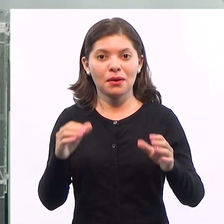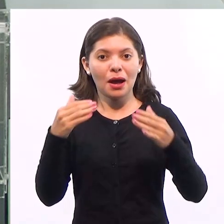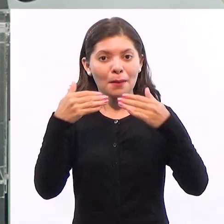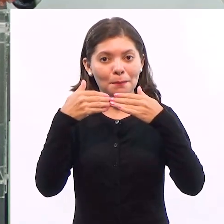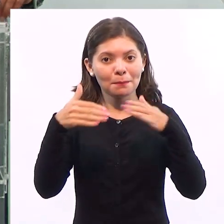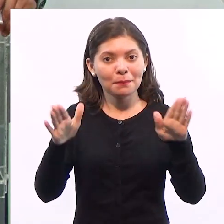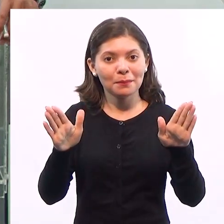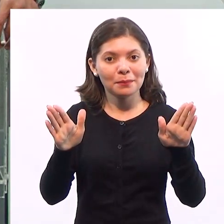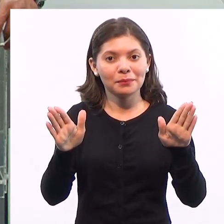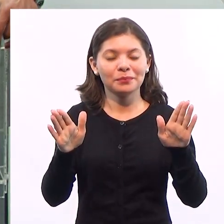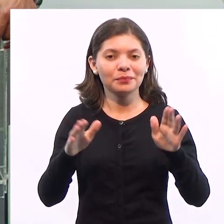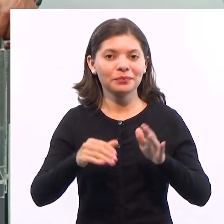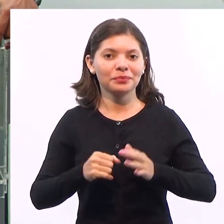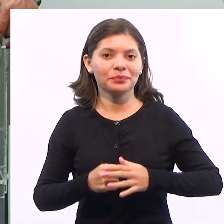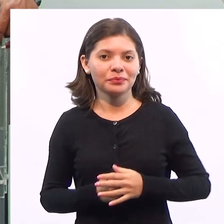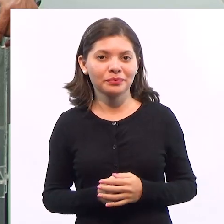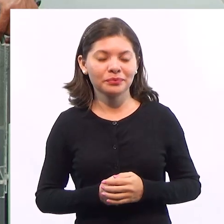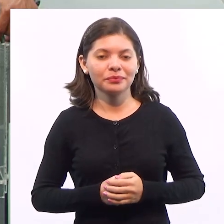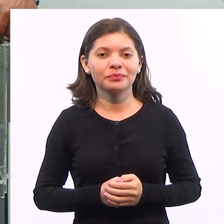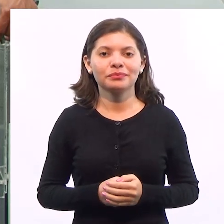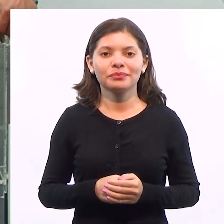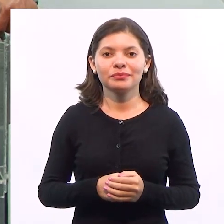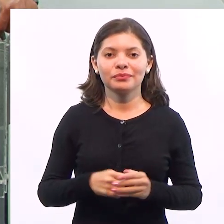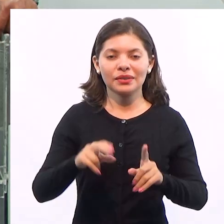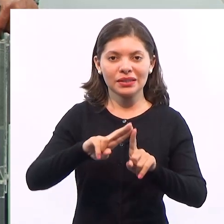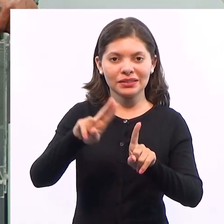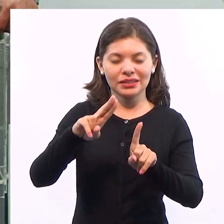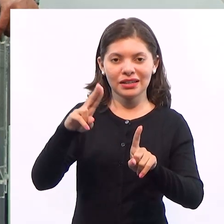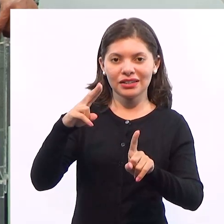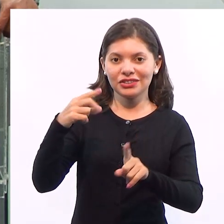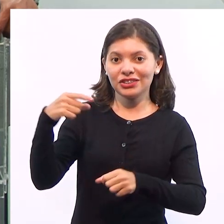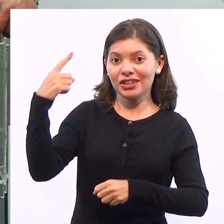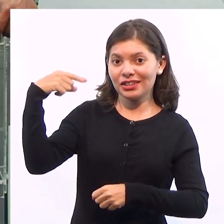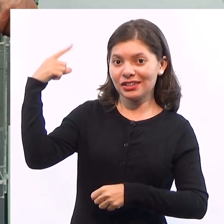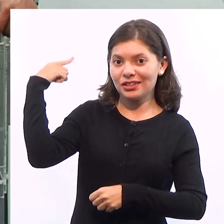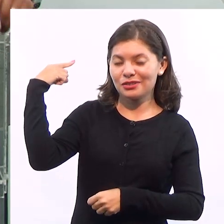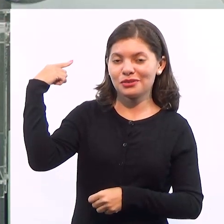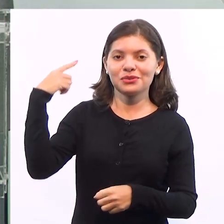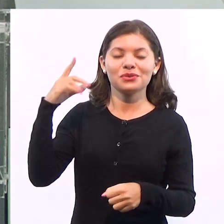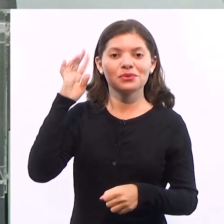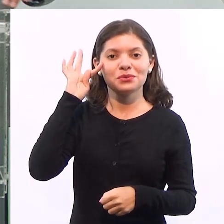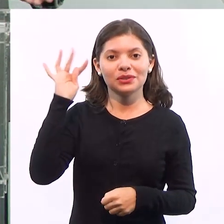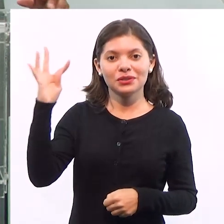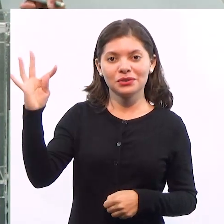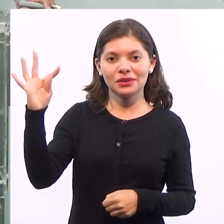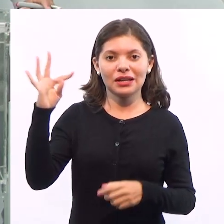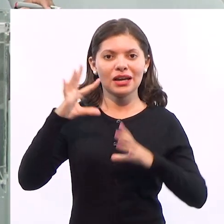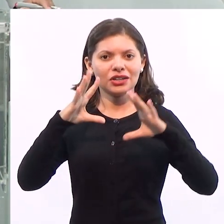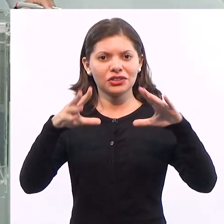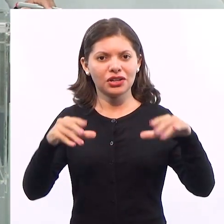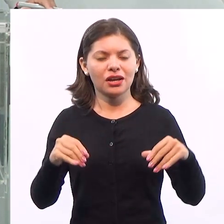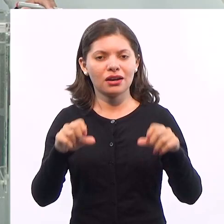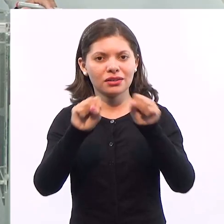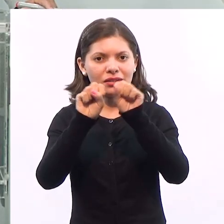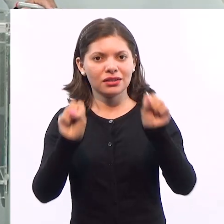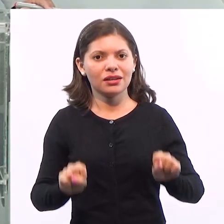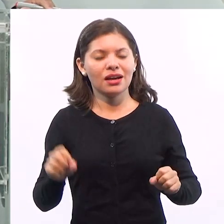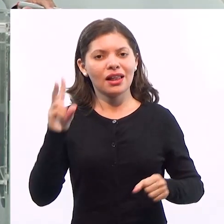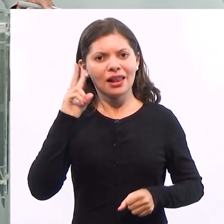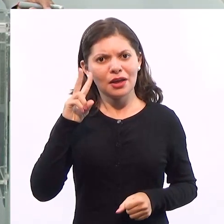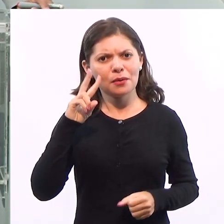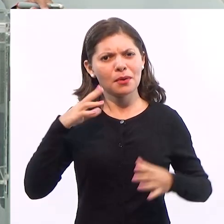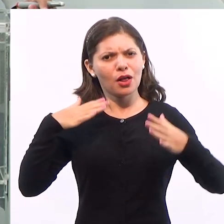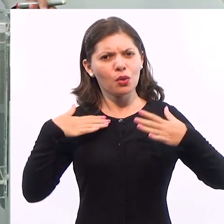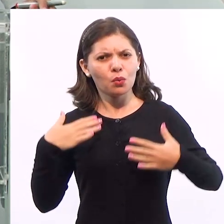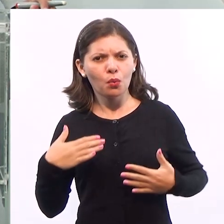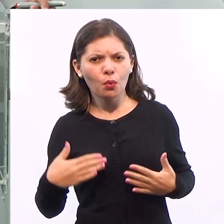sistema aberto, que nós falamos na unidade anterior, que é a teoria, tá? A teoria geral de sistemas. Lembra lá que